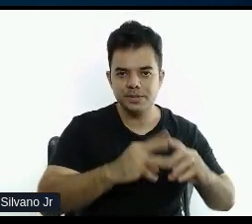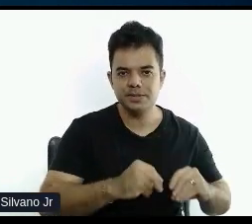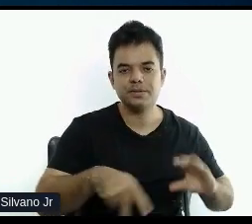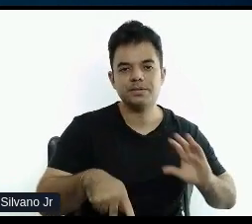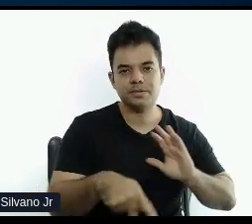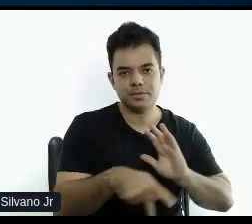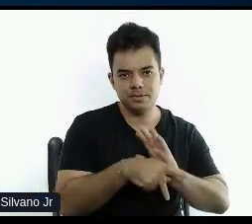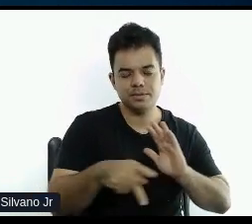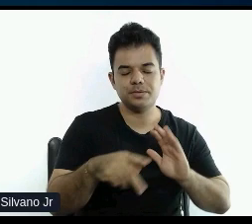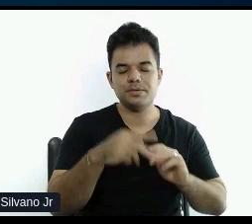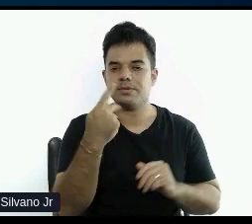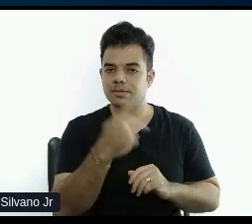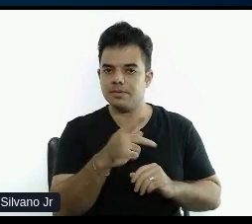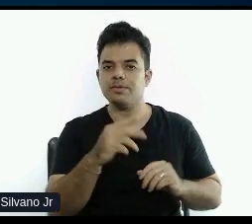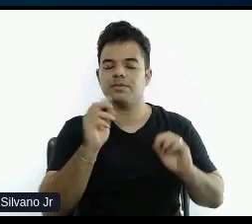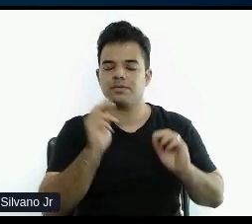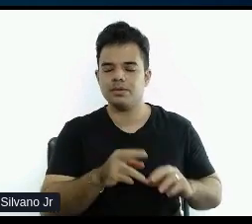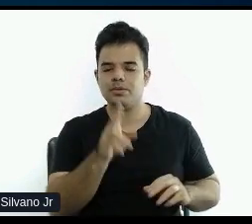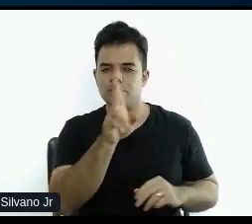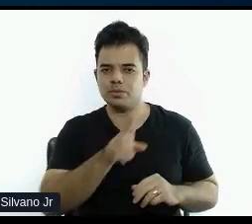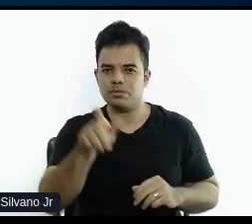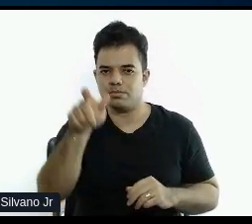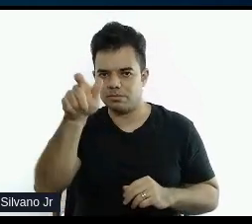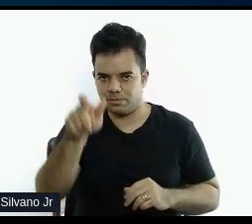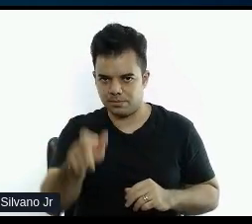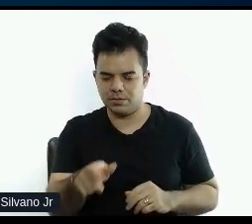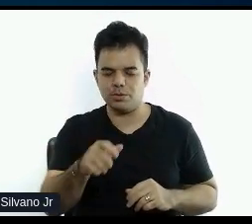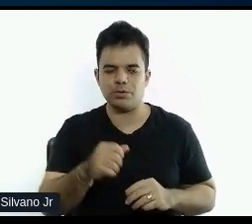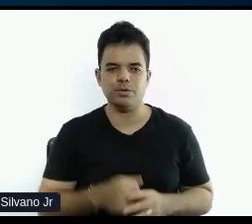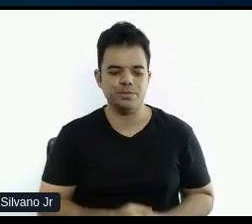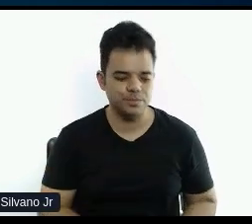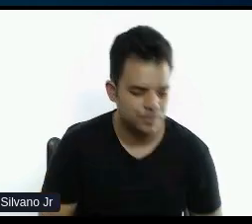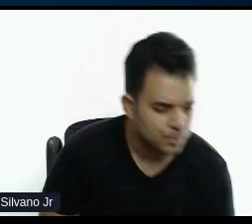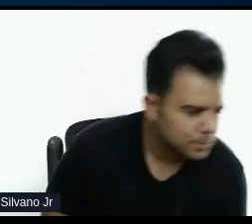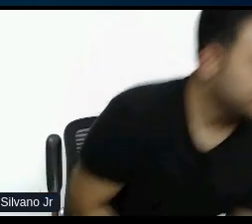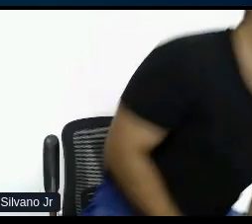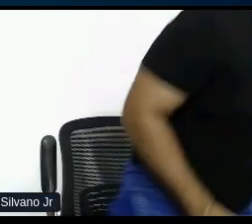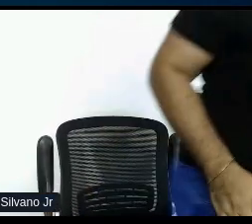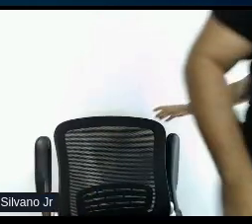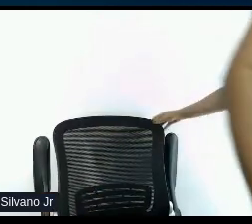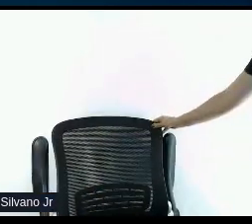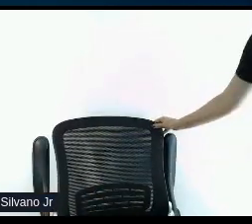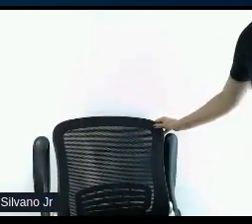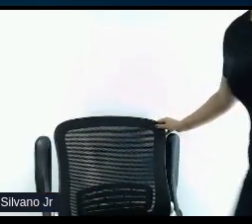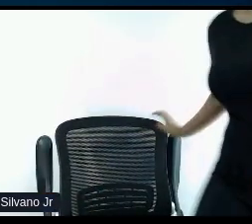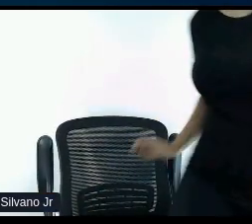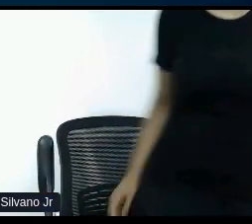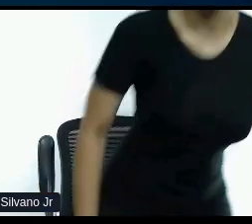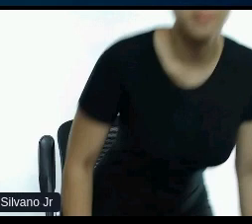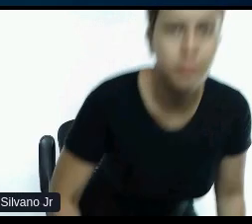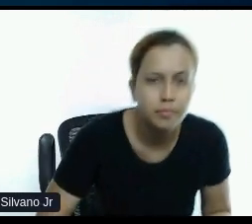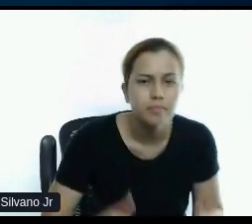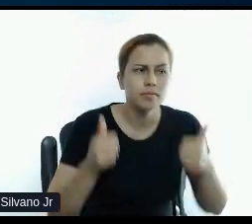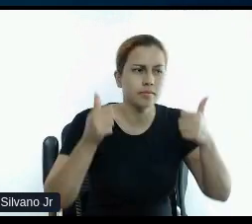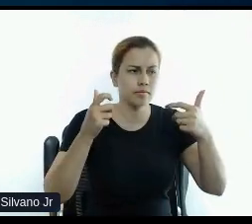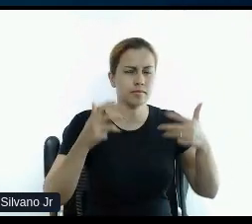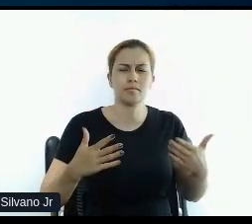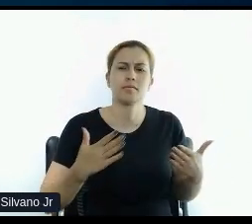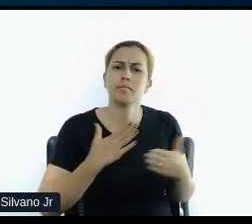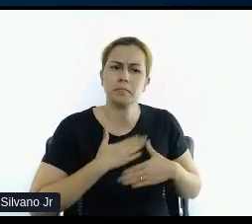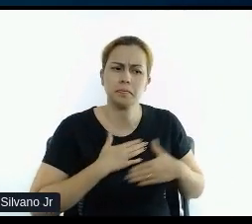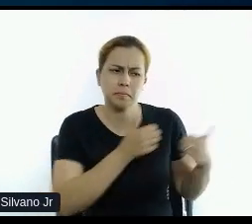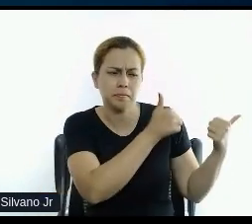né? Na palestra que eu fiz um pouco mais cedo, eu trouxe algumas práticas voltadas para essa linha,